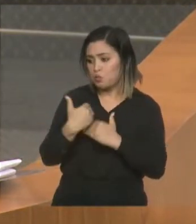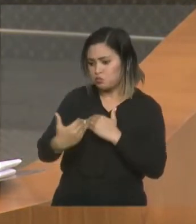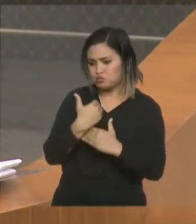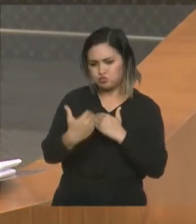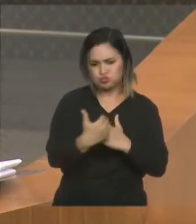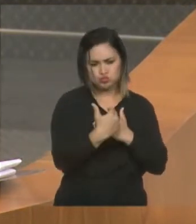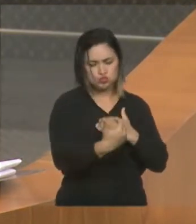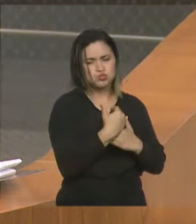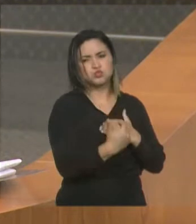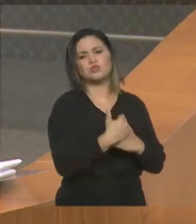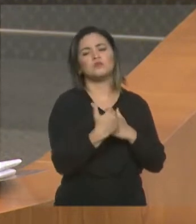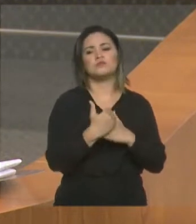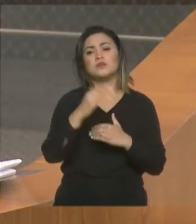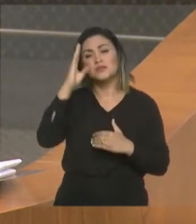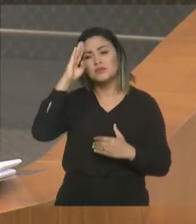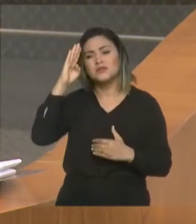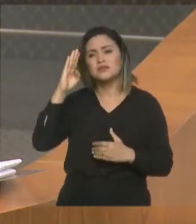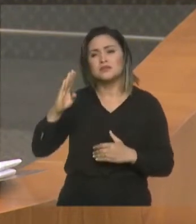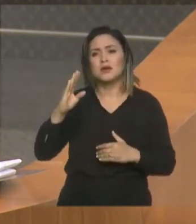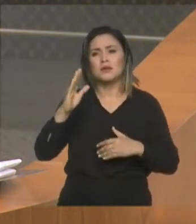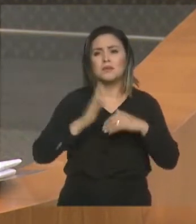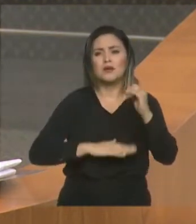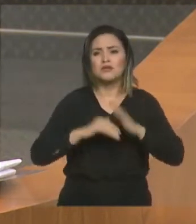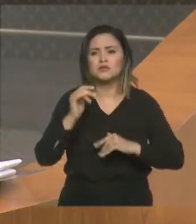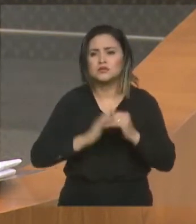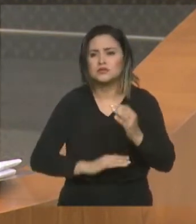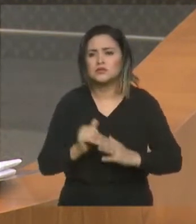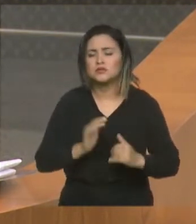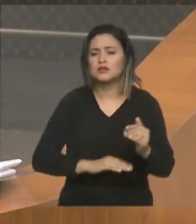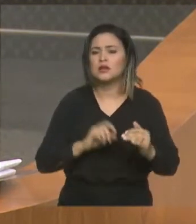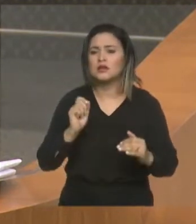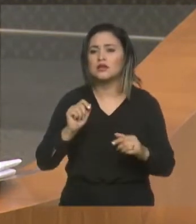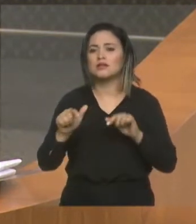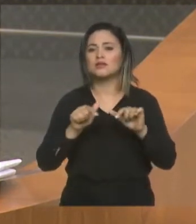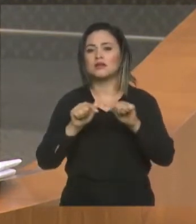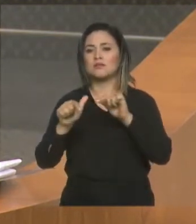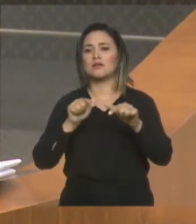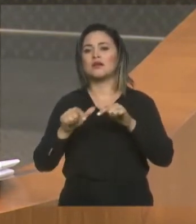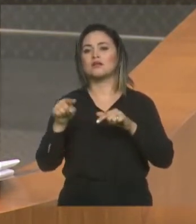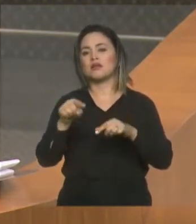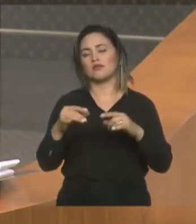sobretudo pelos profissionais que ali prestaram serviço àquela instituição.